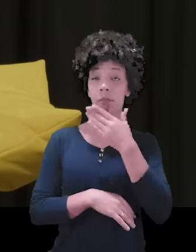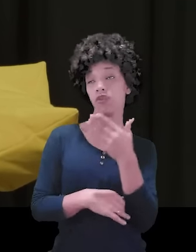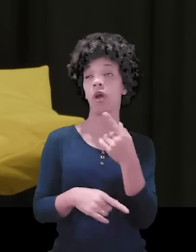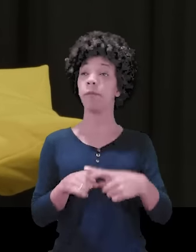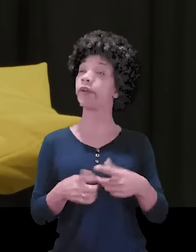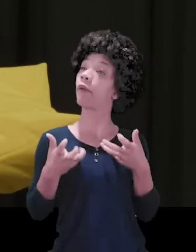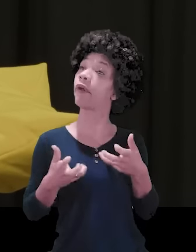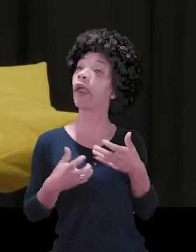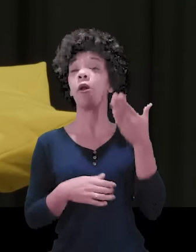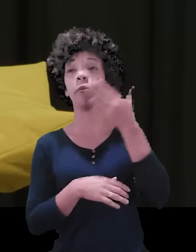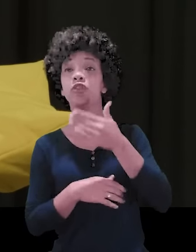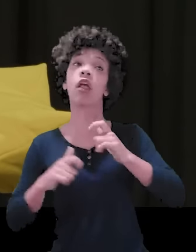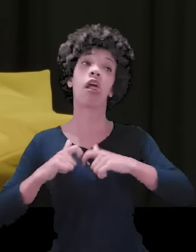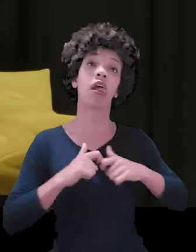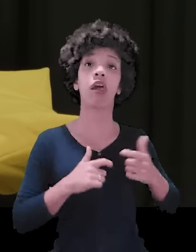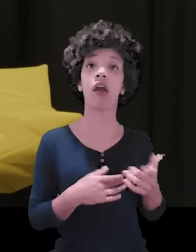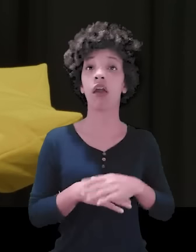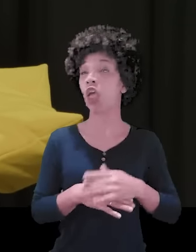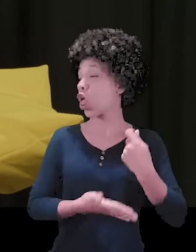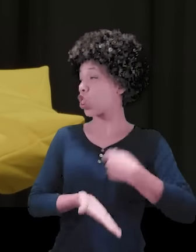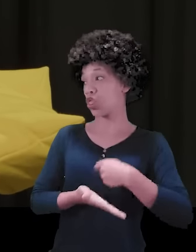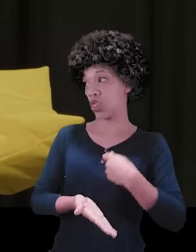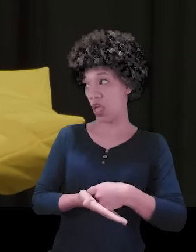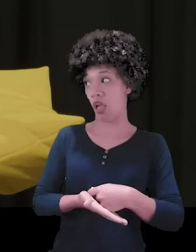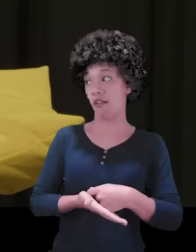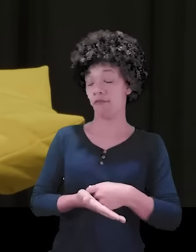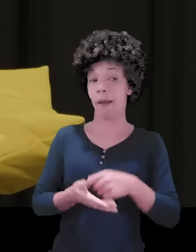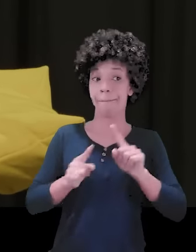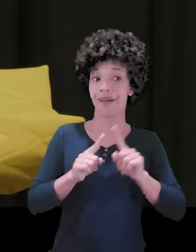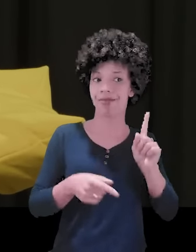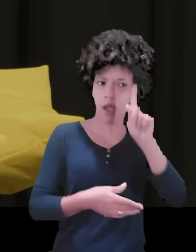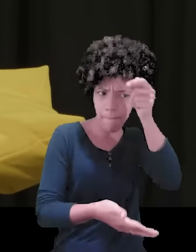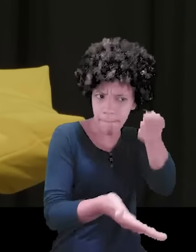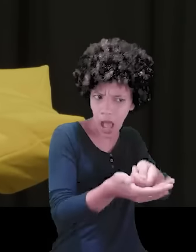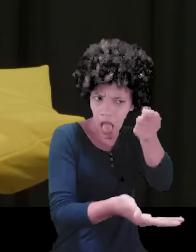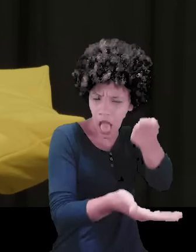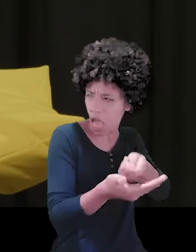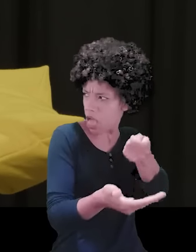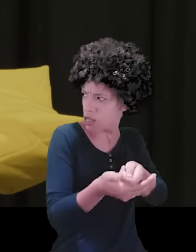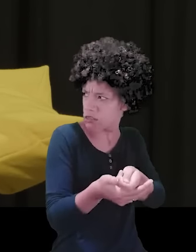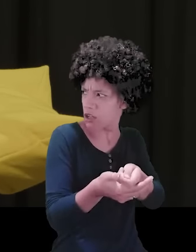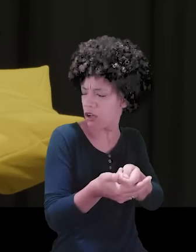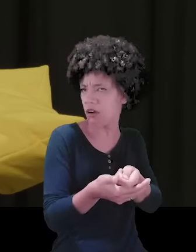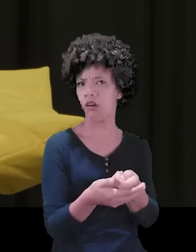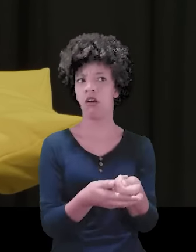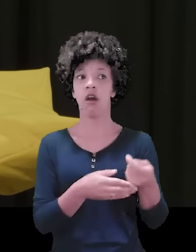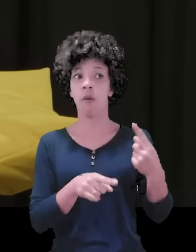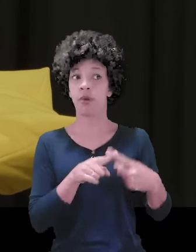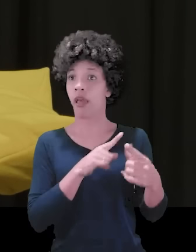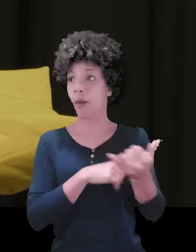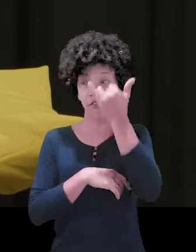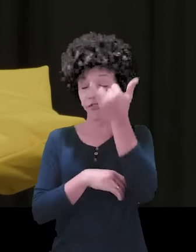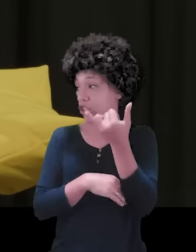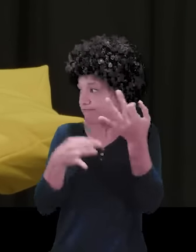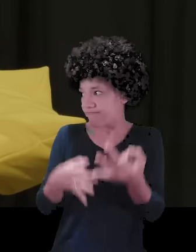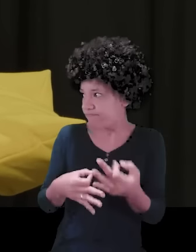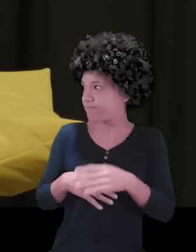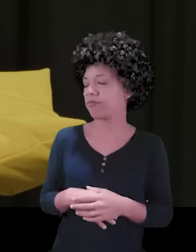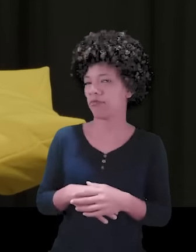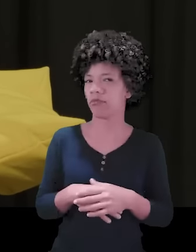prostituta porque eu quero ser prostituta porque não é obrigada né ela tá sendo obrigada mesmo que mano ela é uma ela é mais vítima